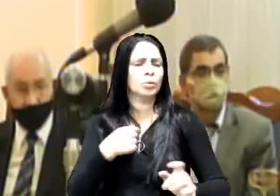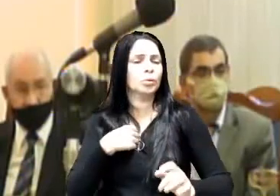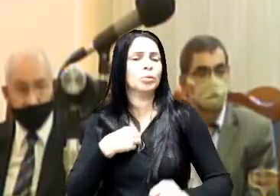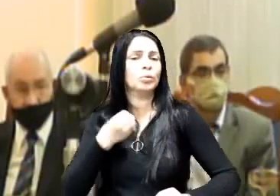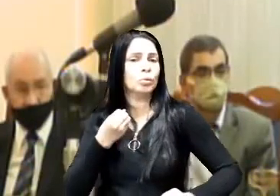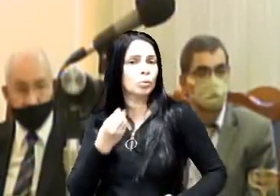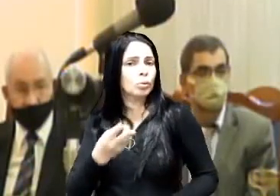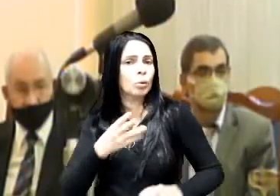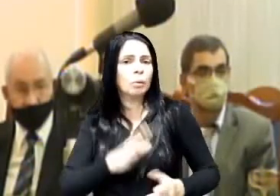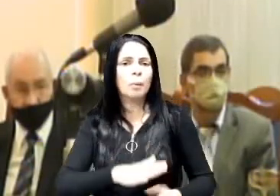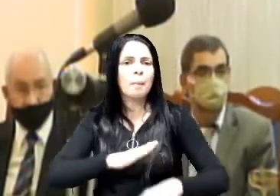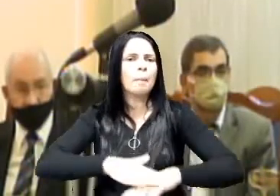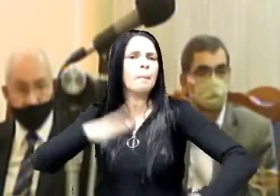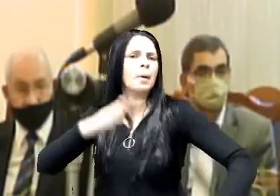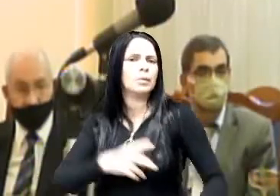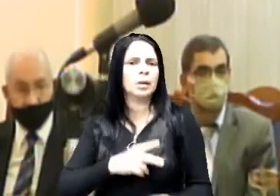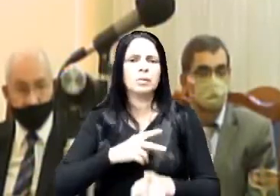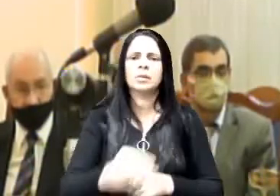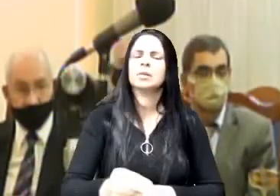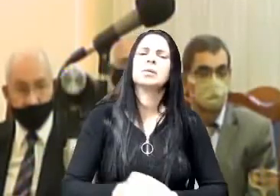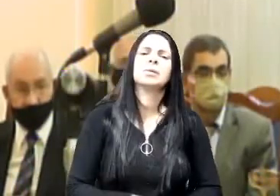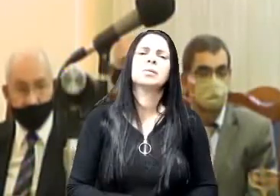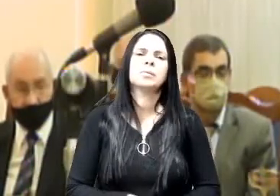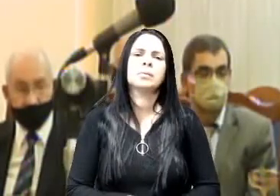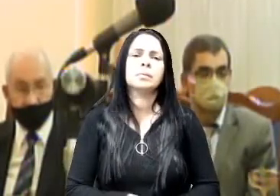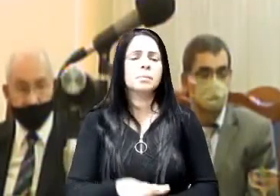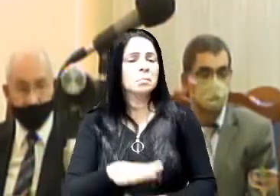vencedor. Amém.